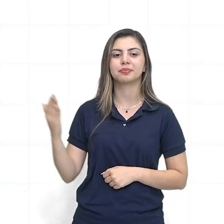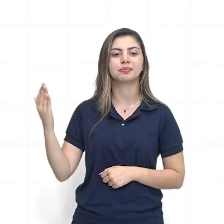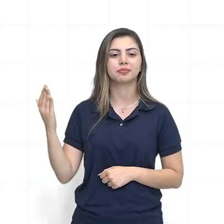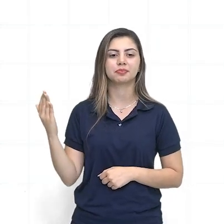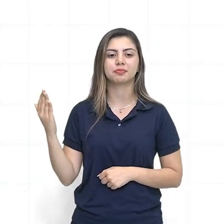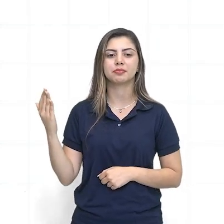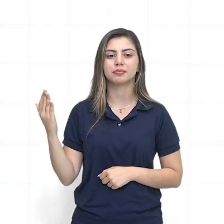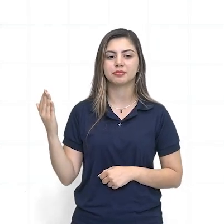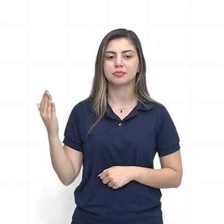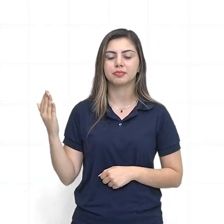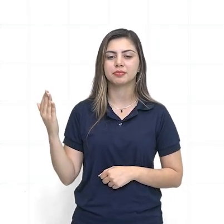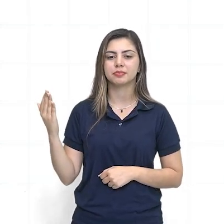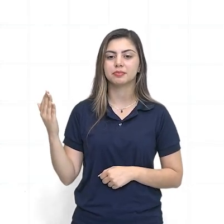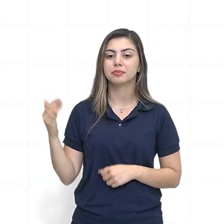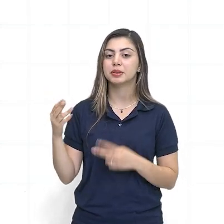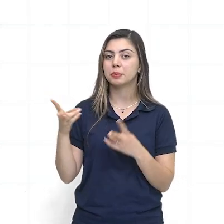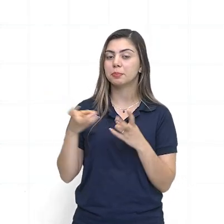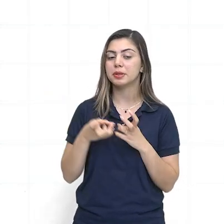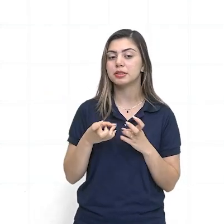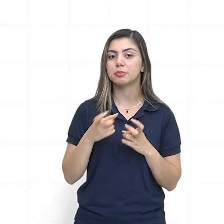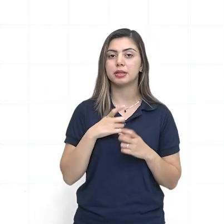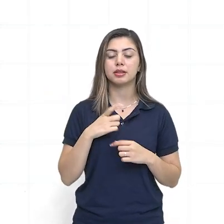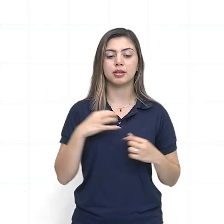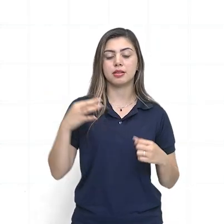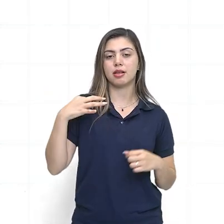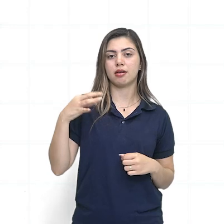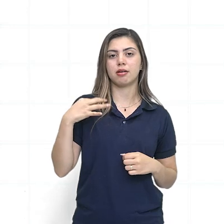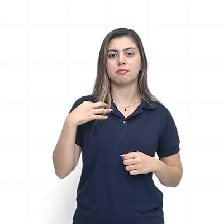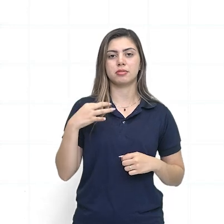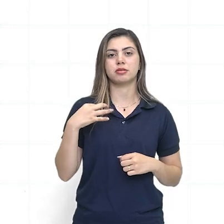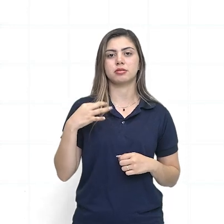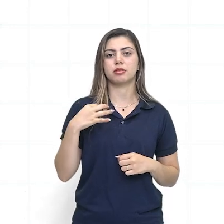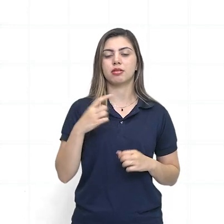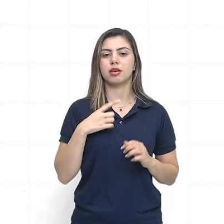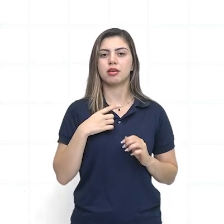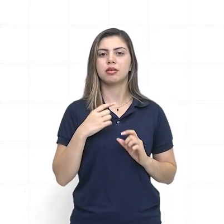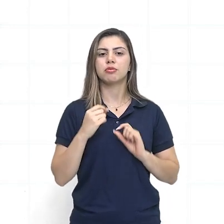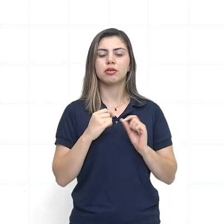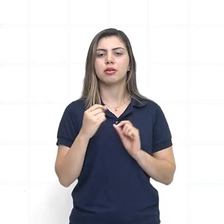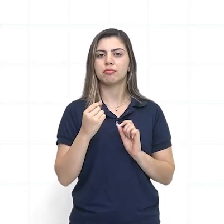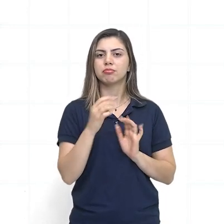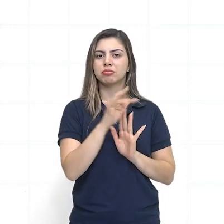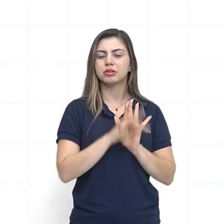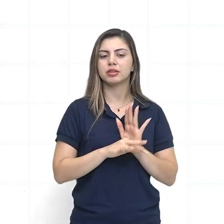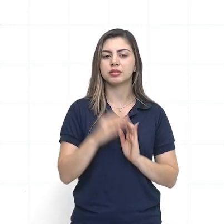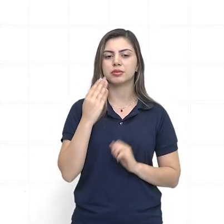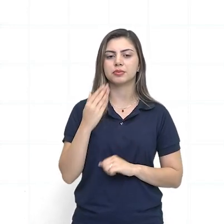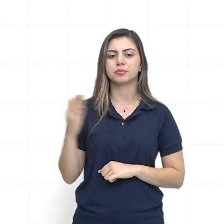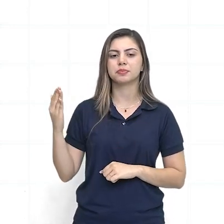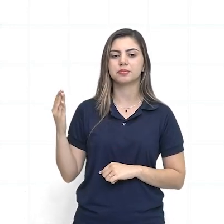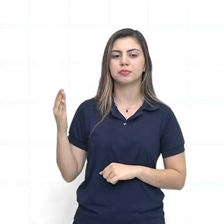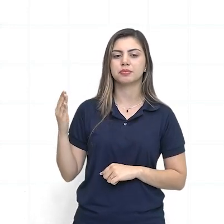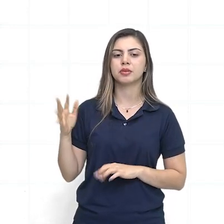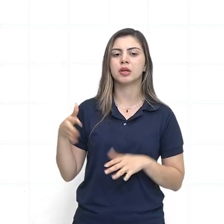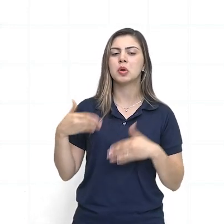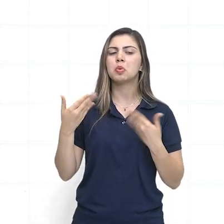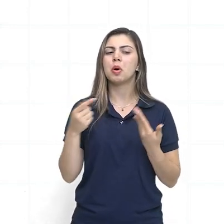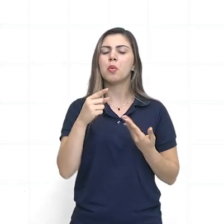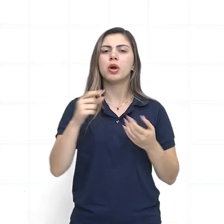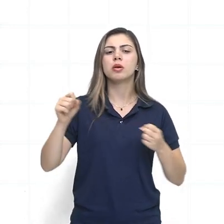bem o que está escrito na camisa do rapaz. Não. Qual é o